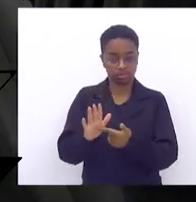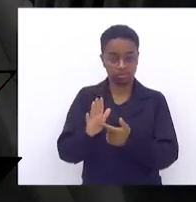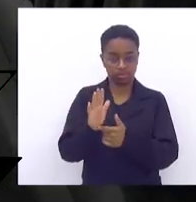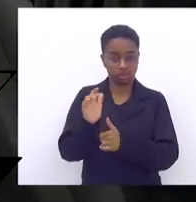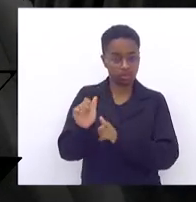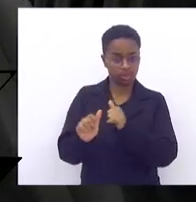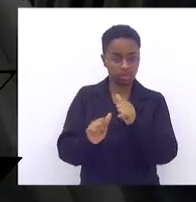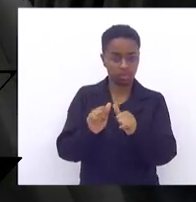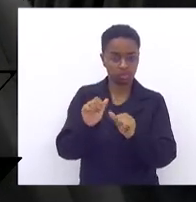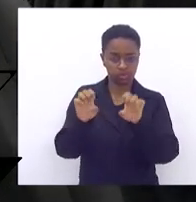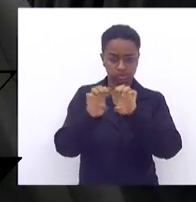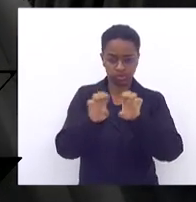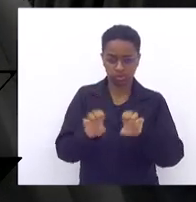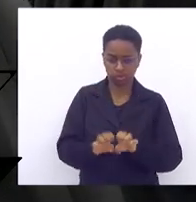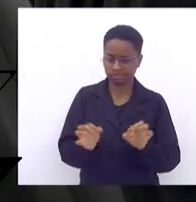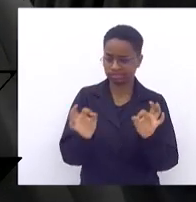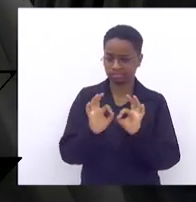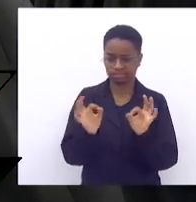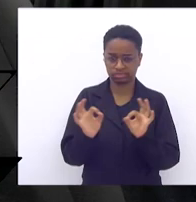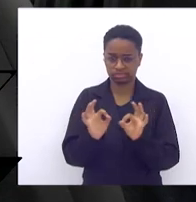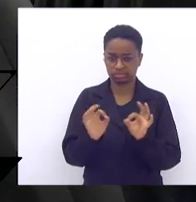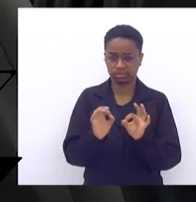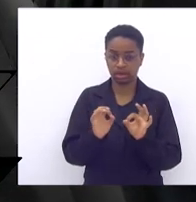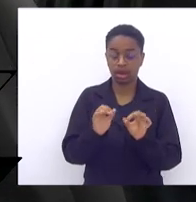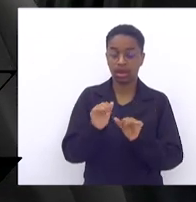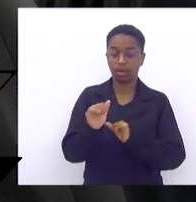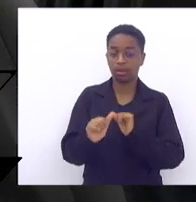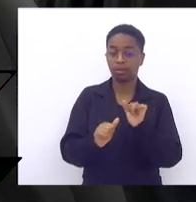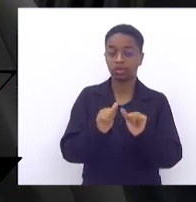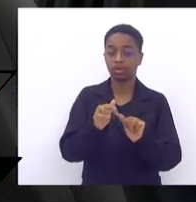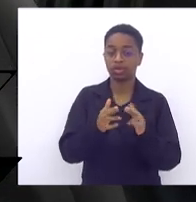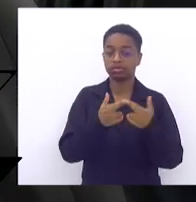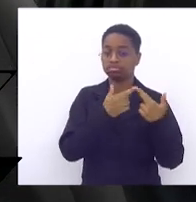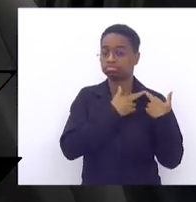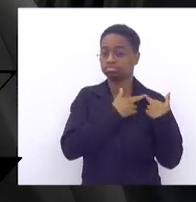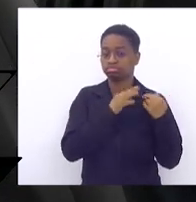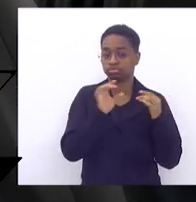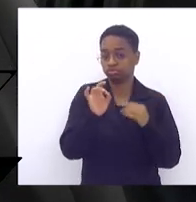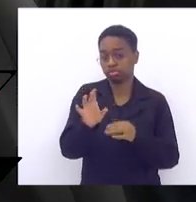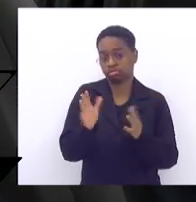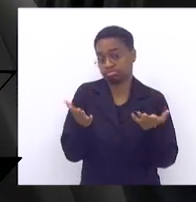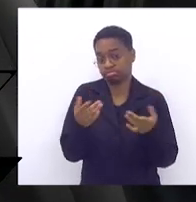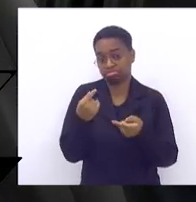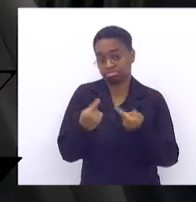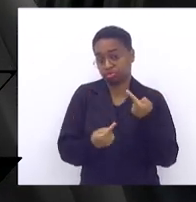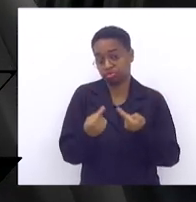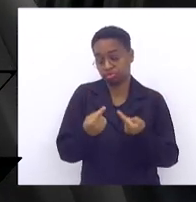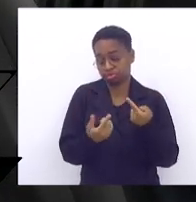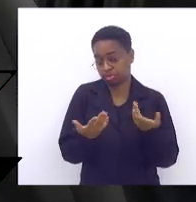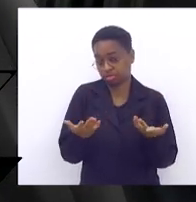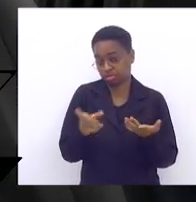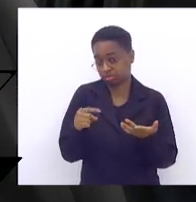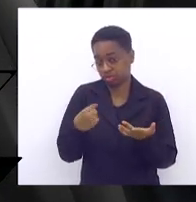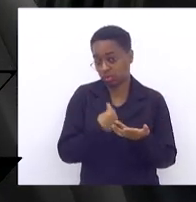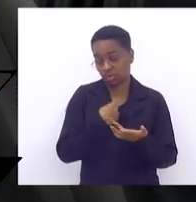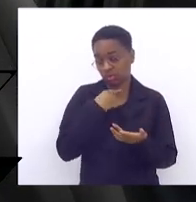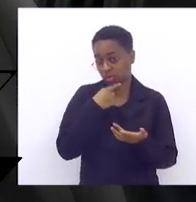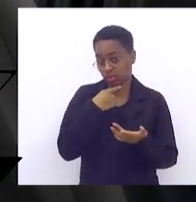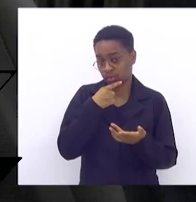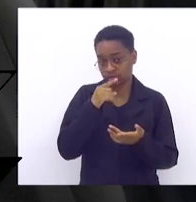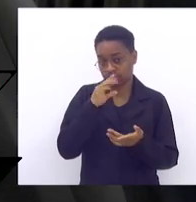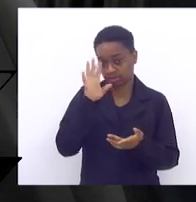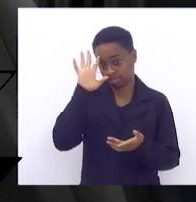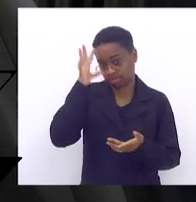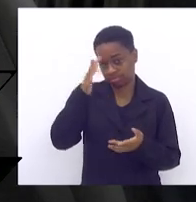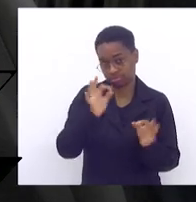mudando a estrutura, está mudando uma atribuição. É uma discussão etérea que a gente não vai chegar a um conclusão. E, para mim, não é